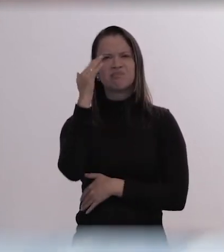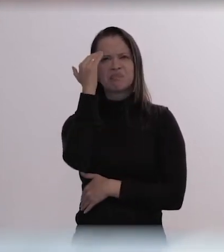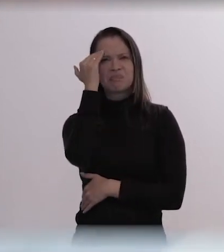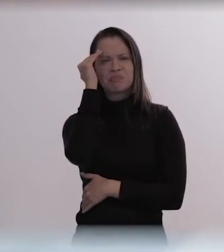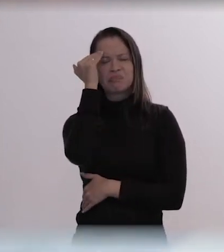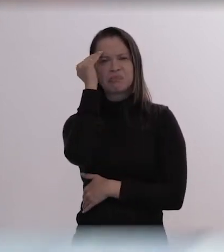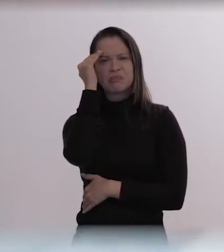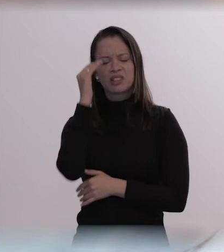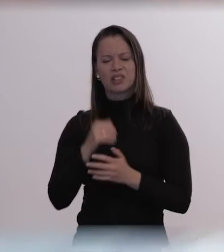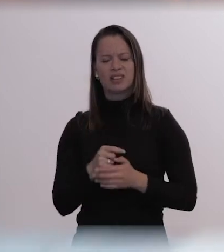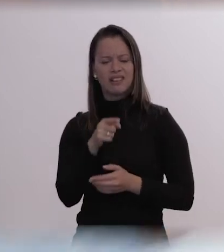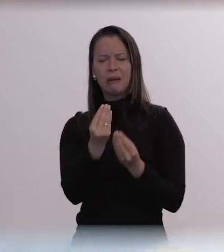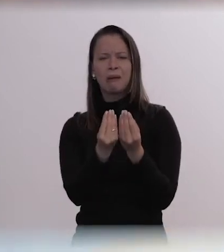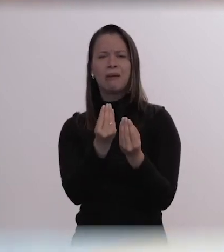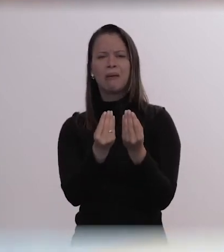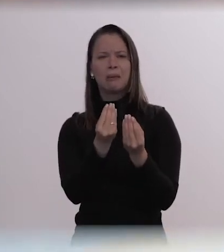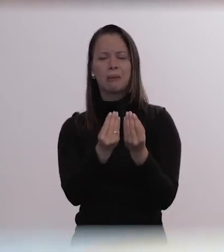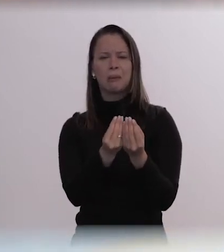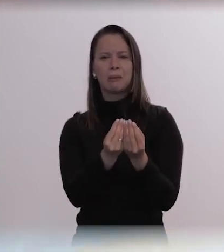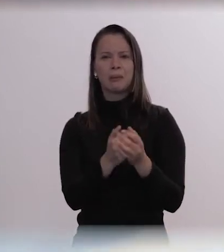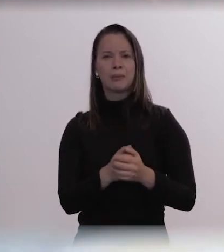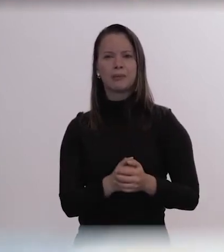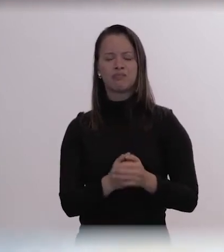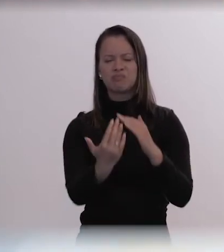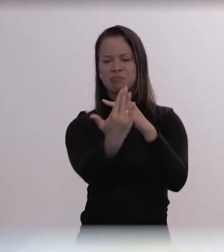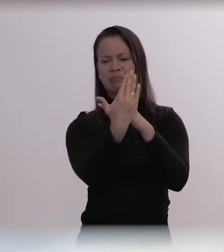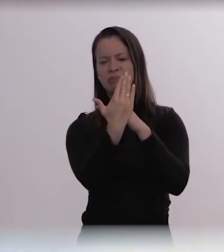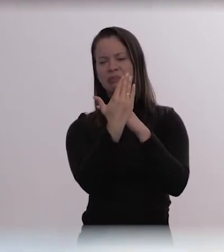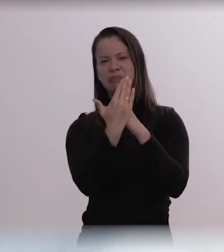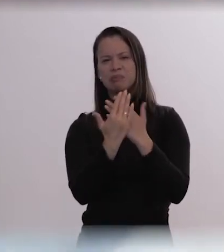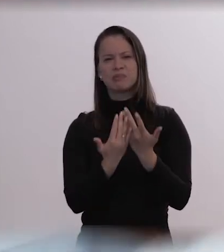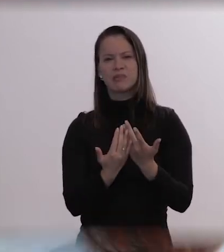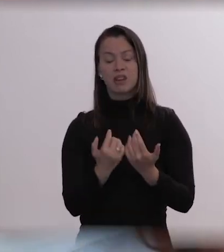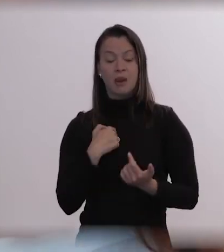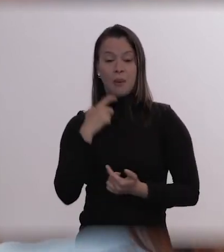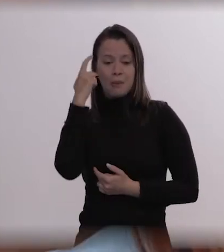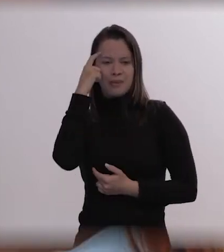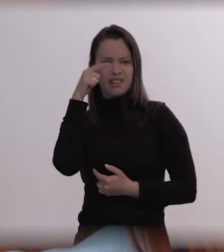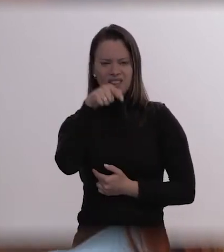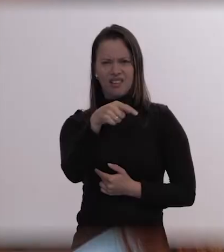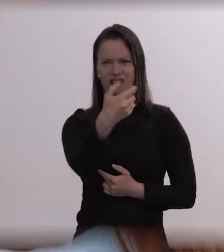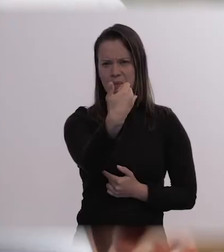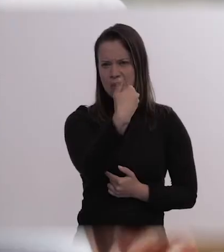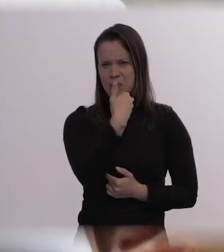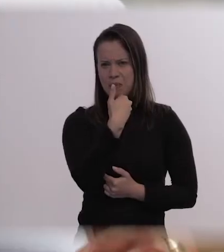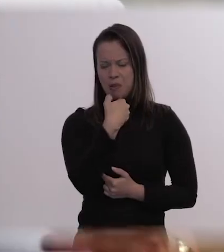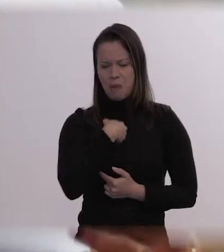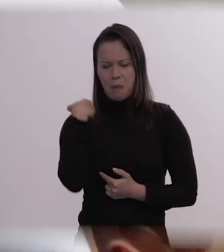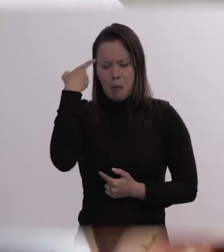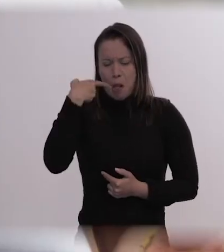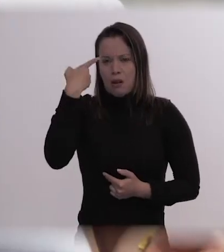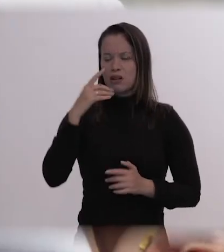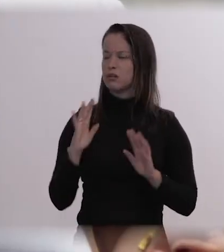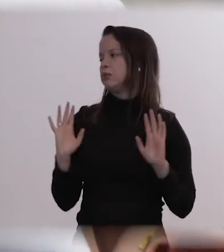entendia como uma ajuda. Eu entendia que estavam me chamando de louca. Portanto,